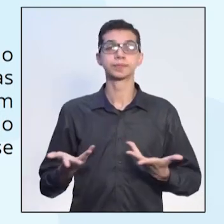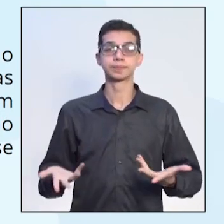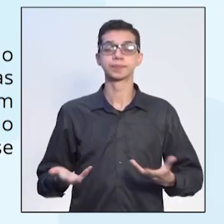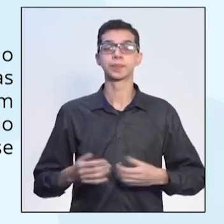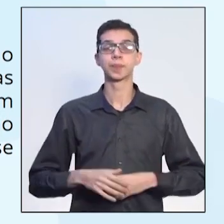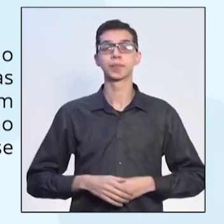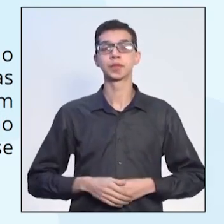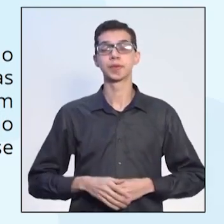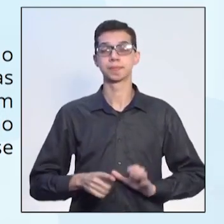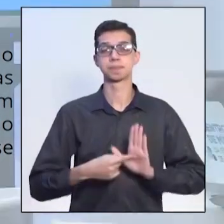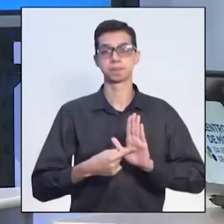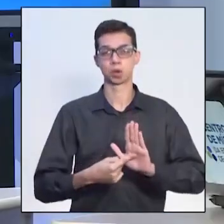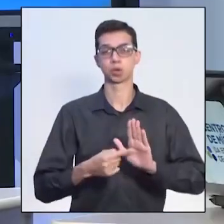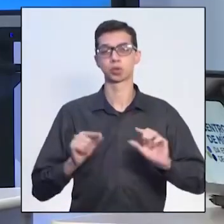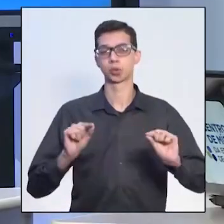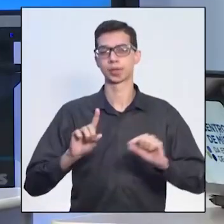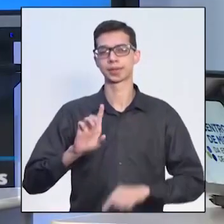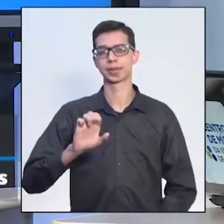dos Mortos, de